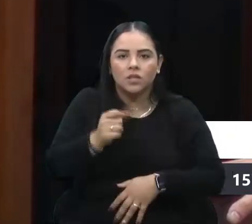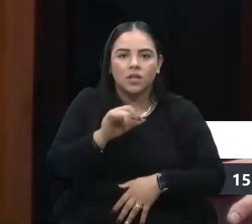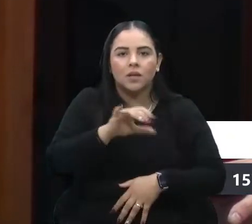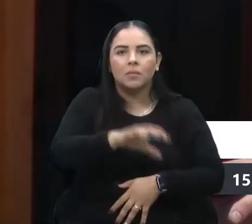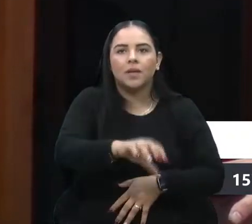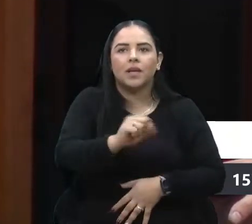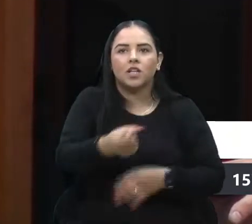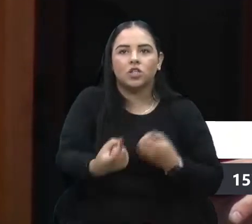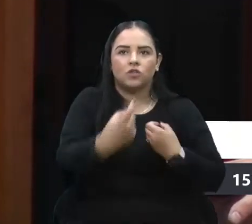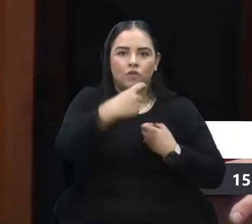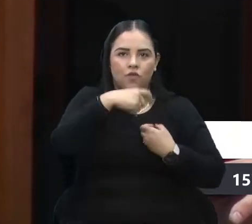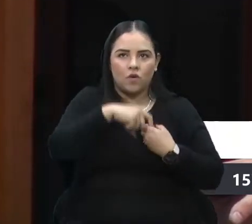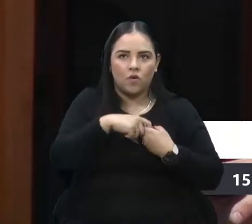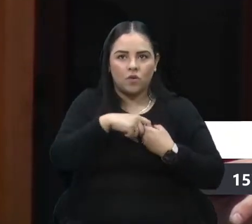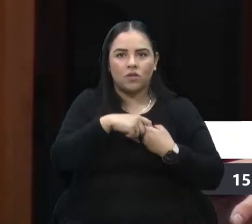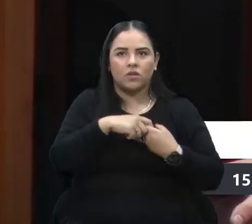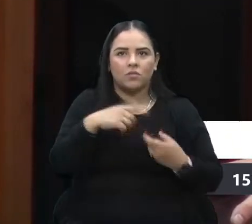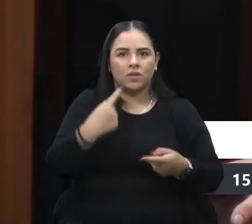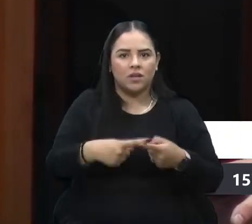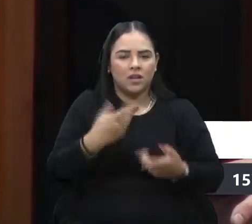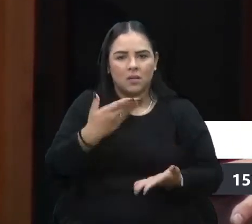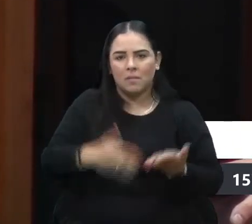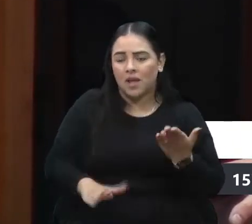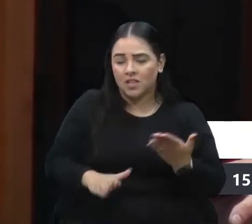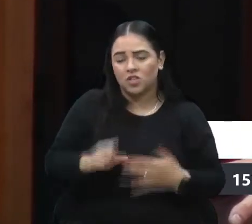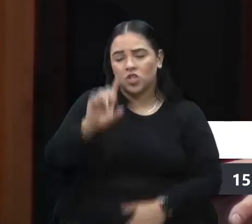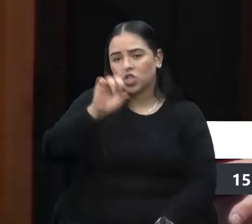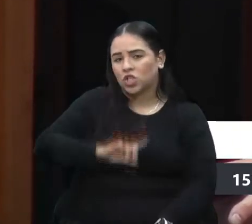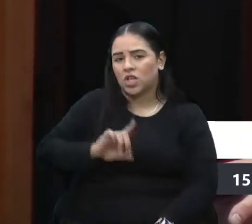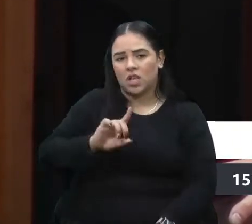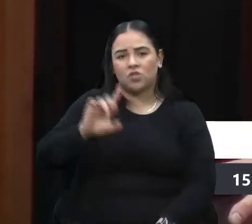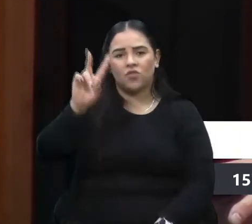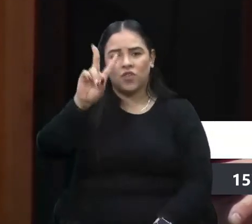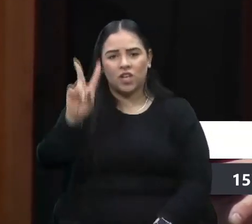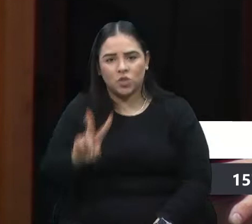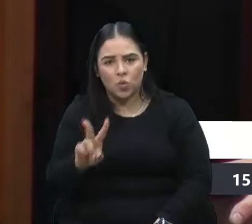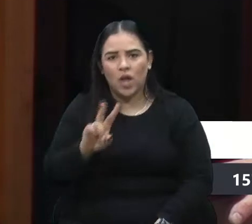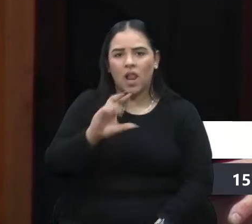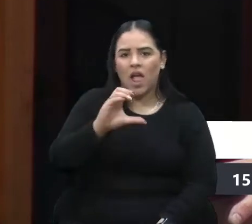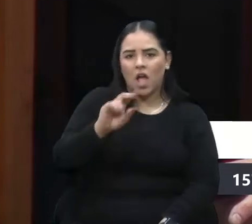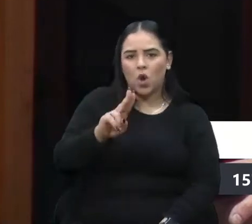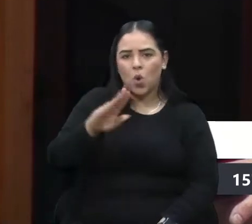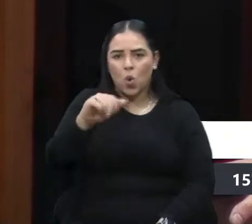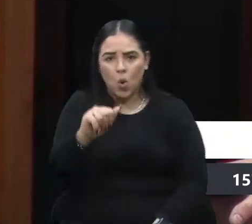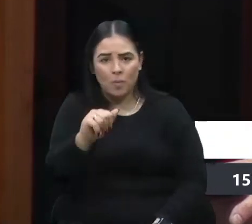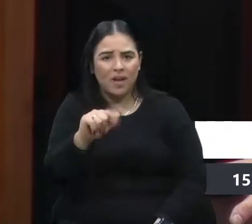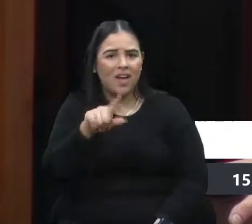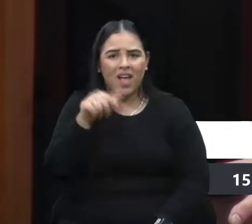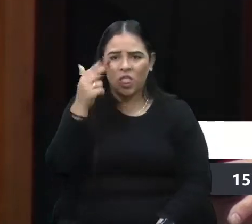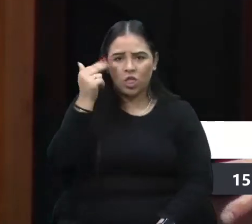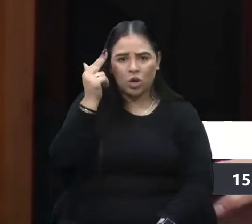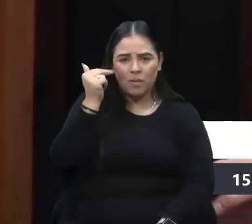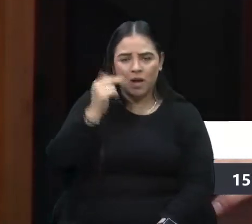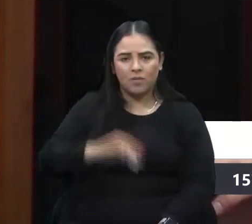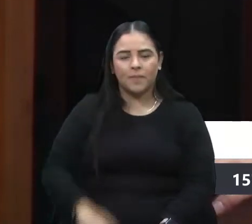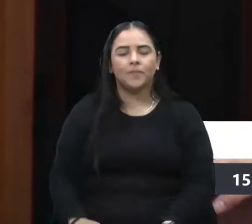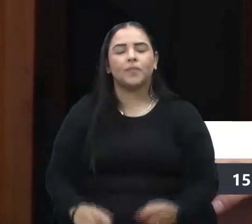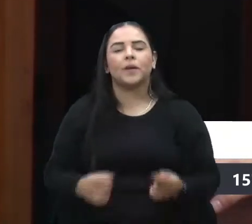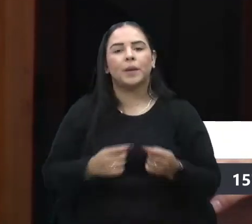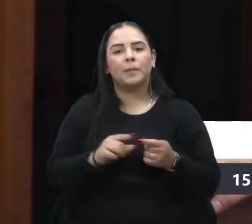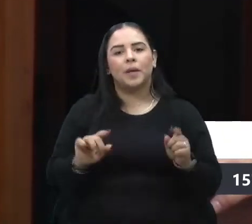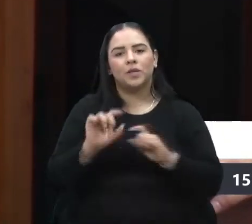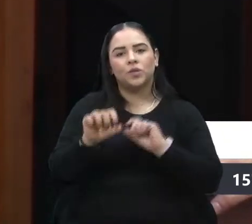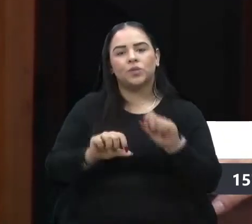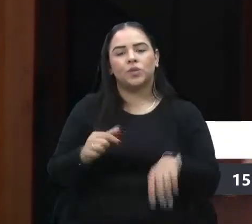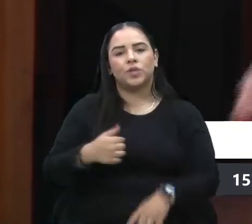aos seus direitos eles perdem todos os dias de ver na Venezuela a gente vê em Cuba é normal isso É mas o que eu quero trazer para